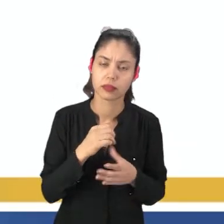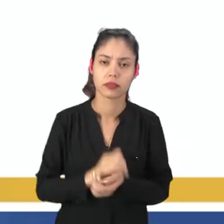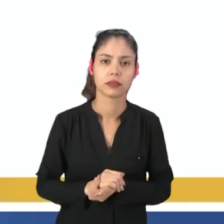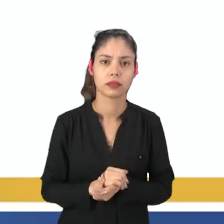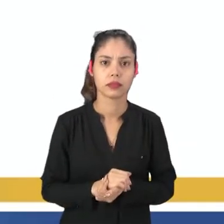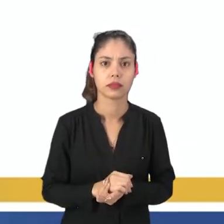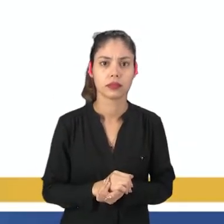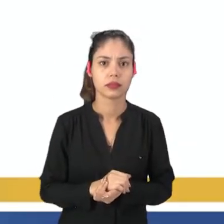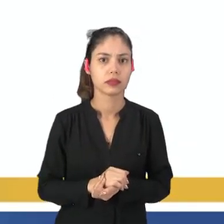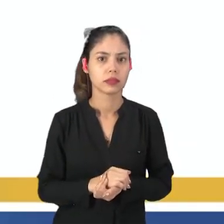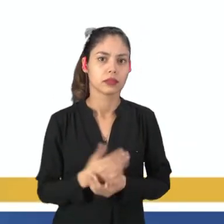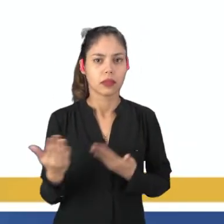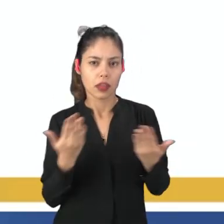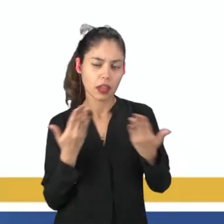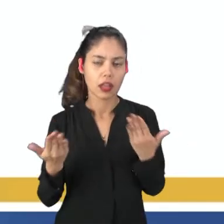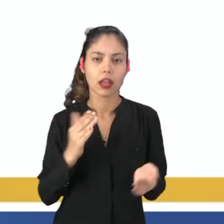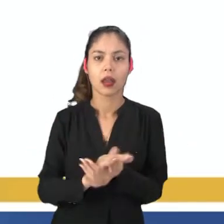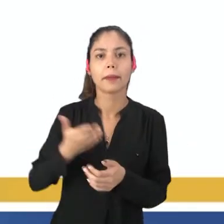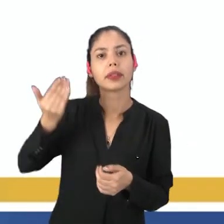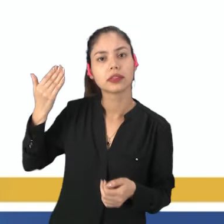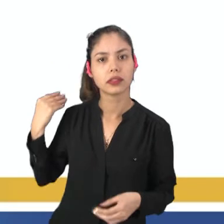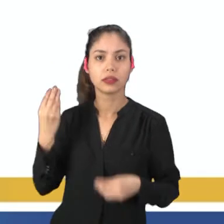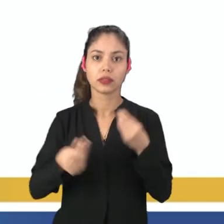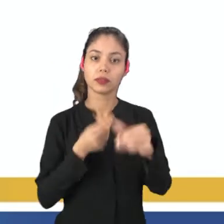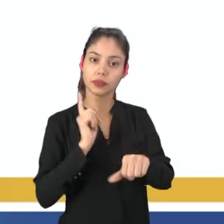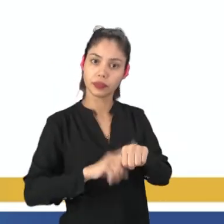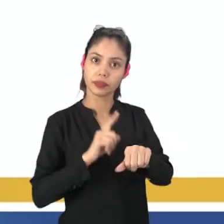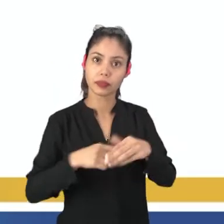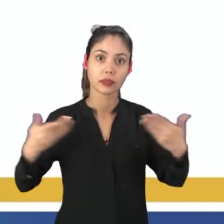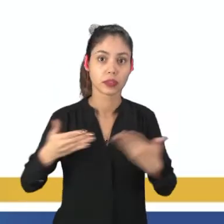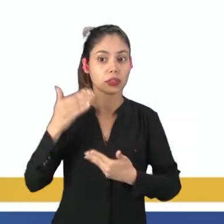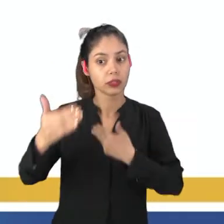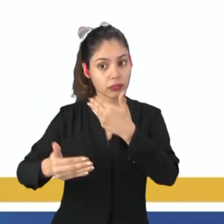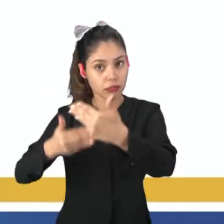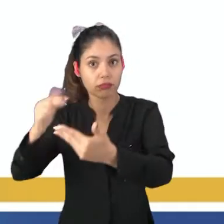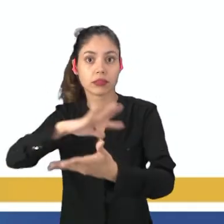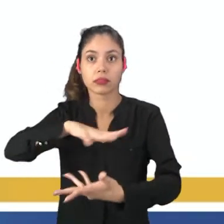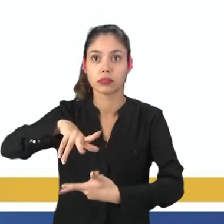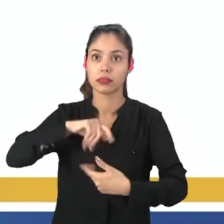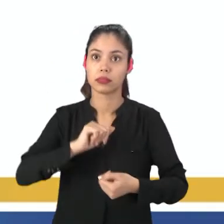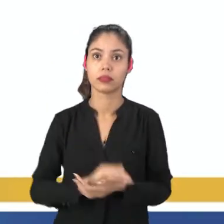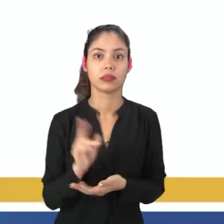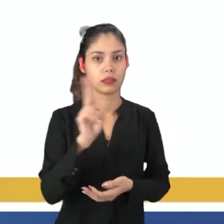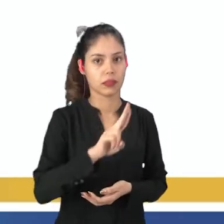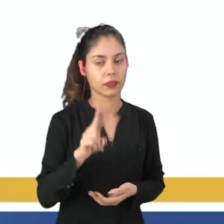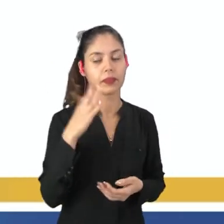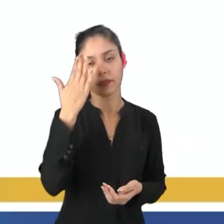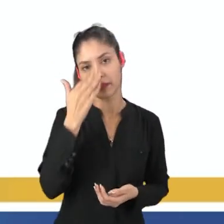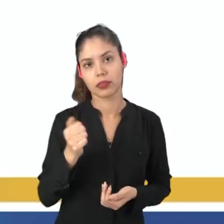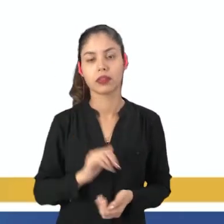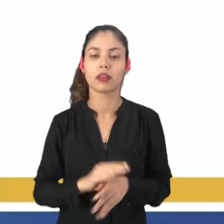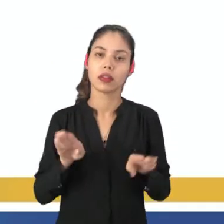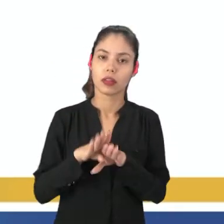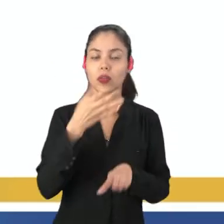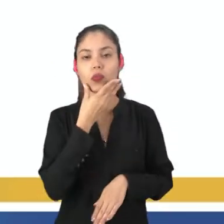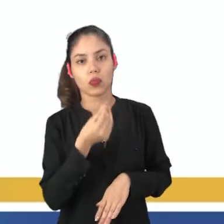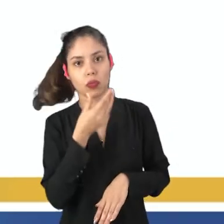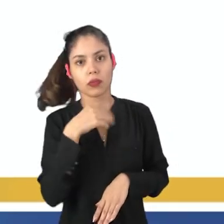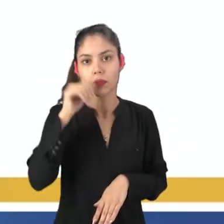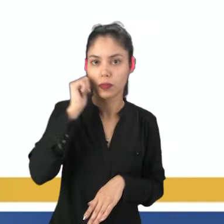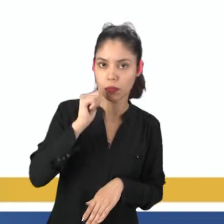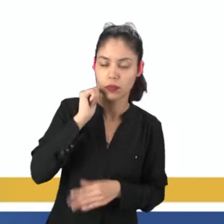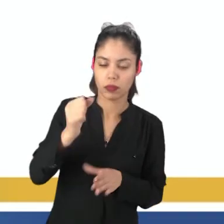Isso é uma coisa mais relacionada ao passado. Como o tempo e o mundo vem mudando, as pessoas hoje sabem que tanto homens quanto